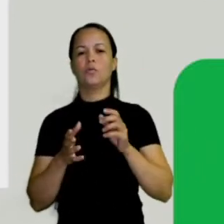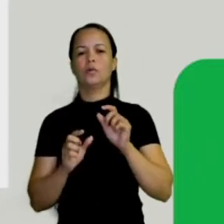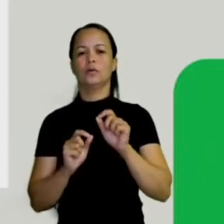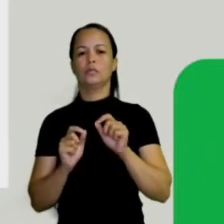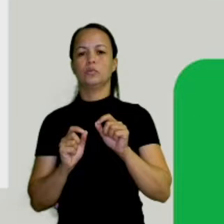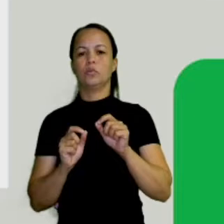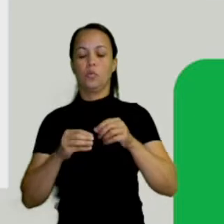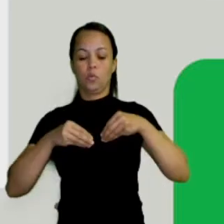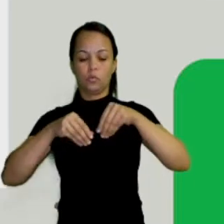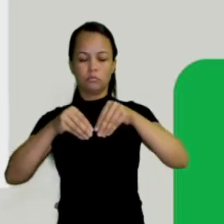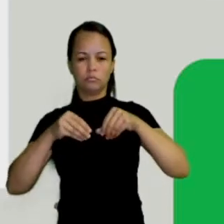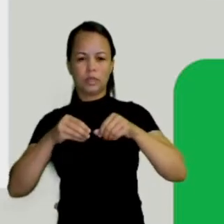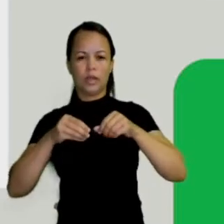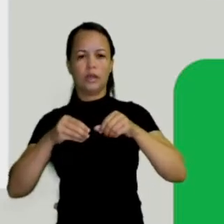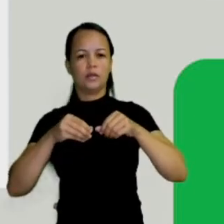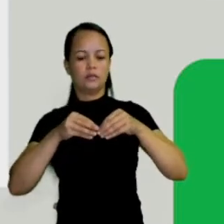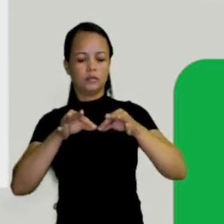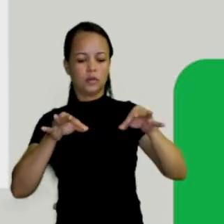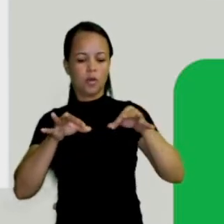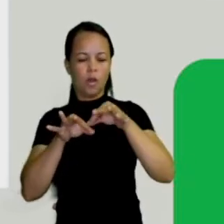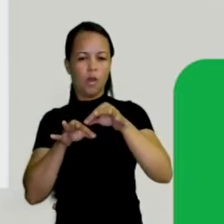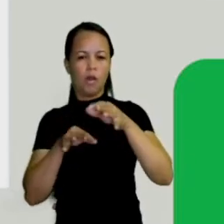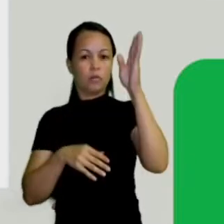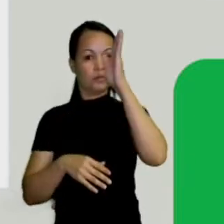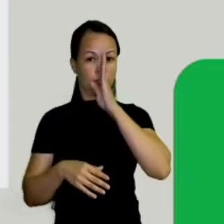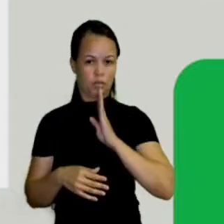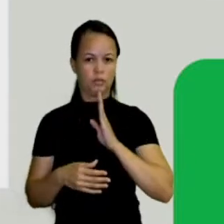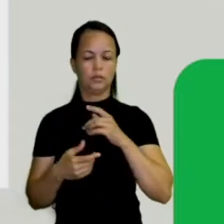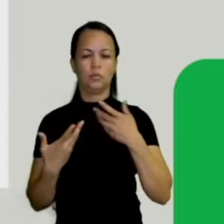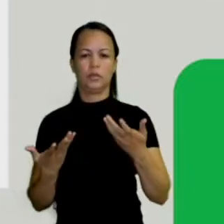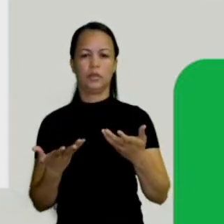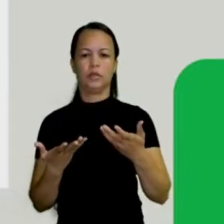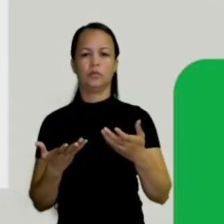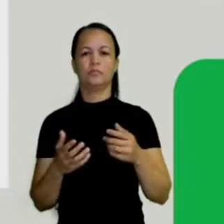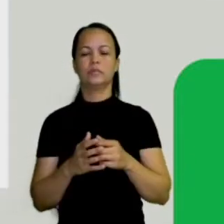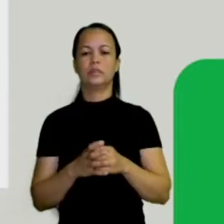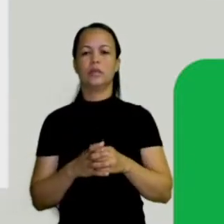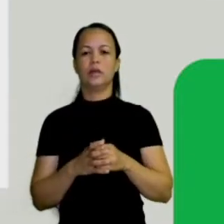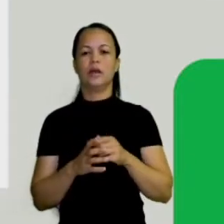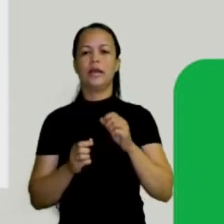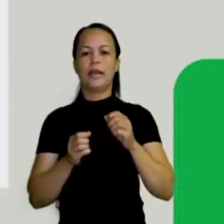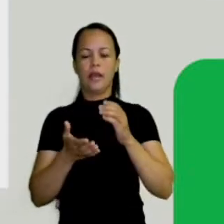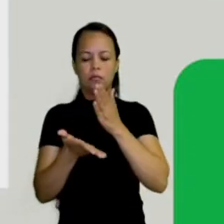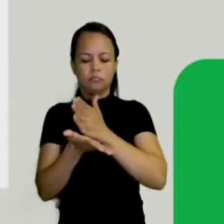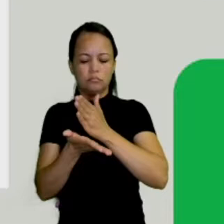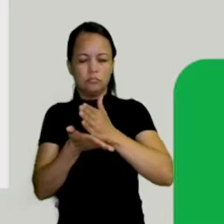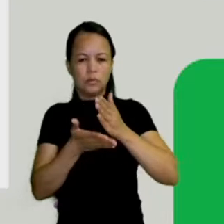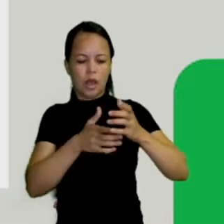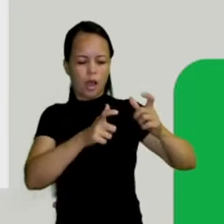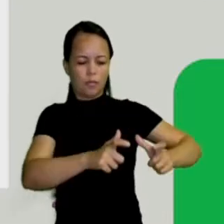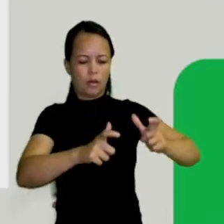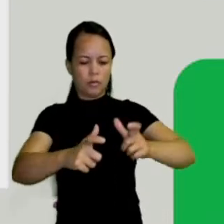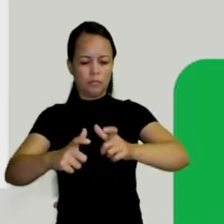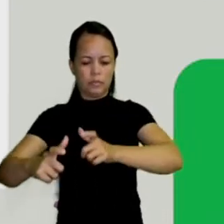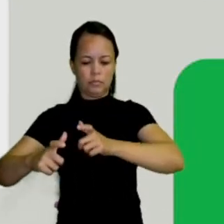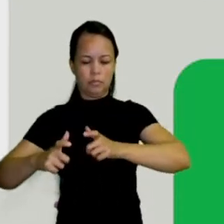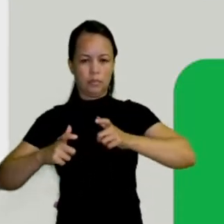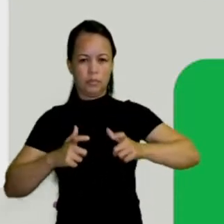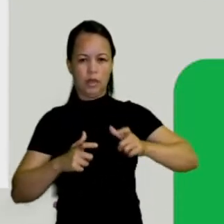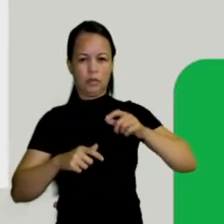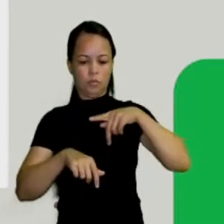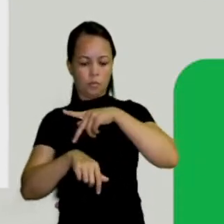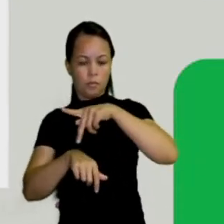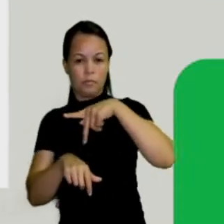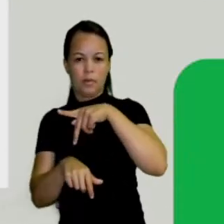o território brasileiro. Então, aqui, a divisão territorial é a separação da área de um país